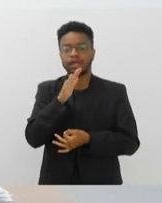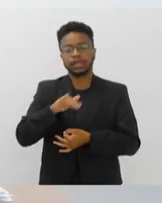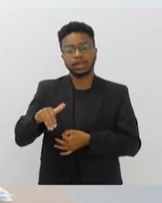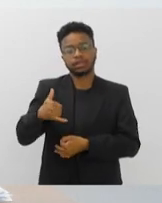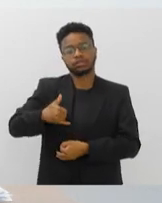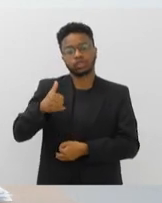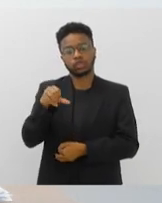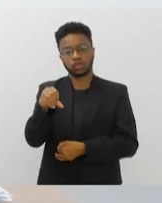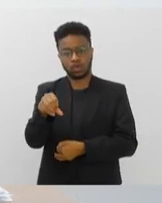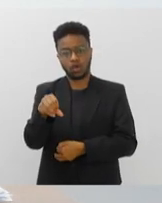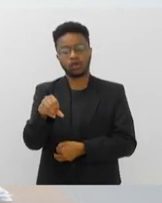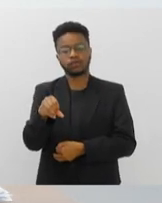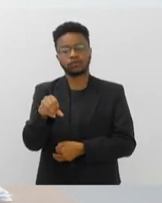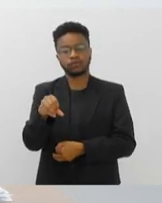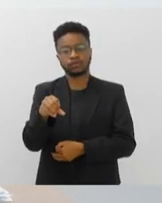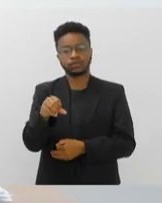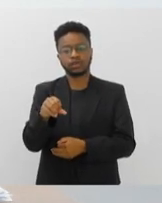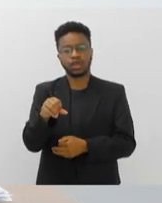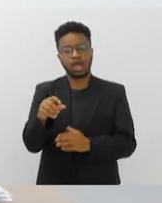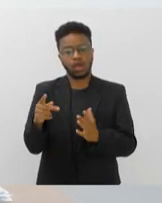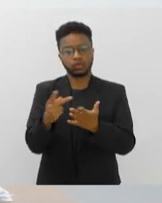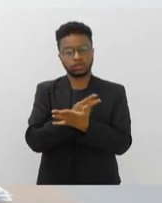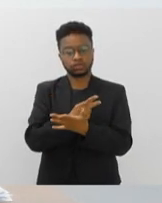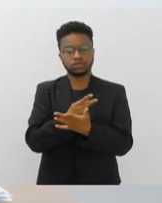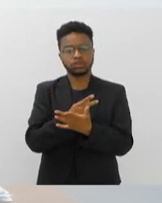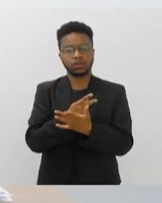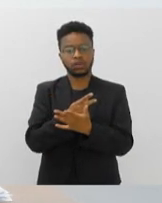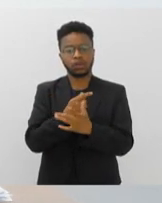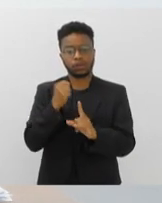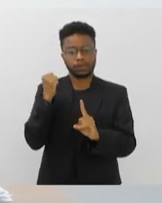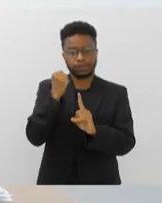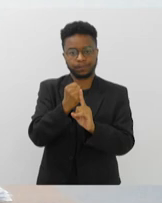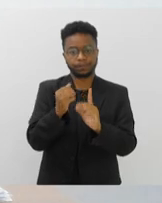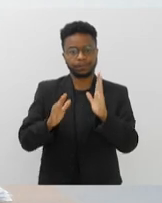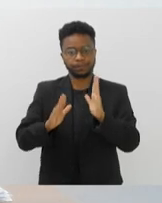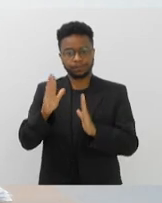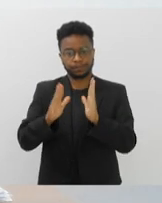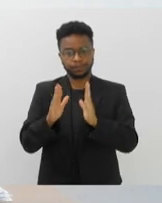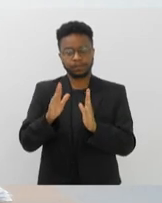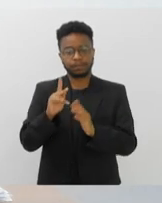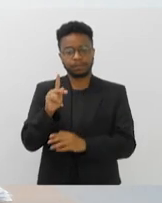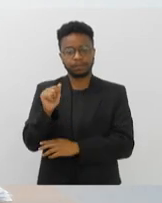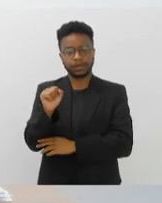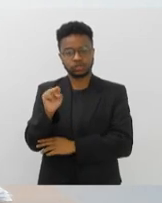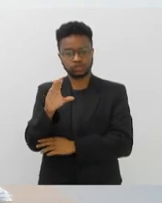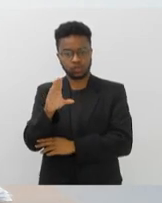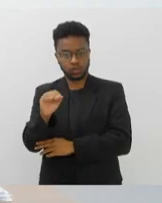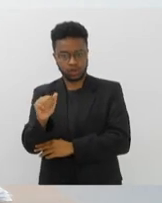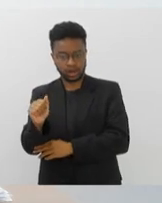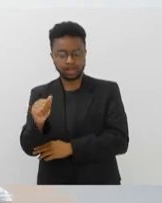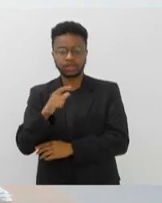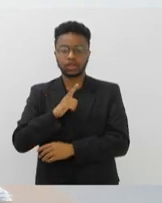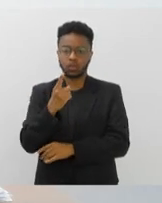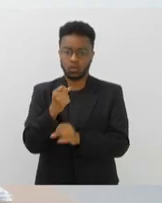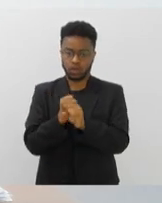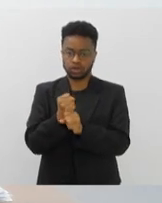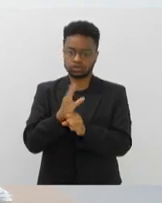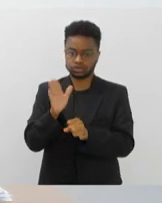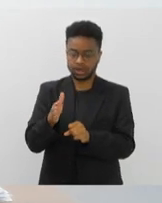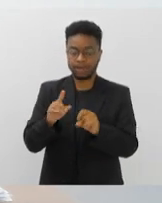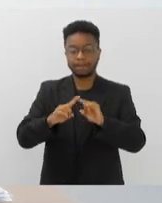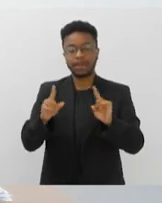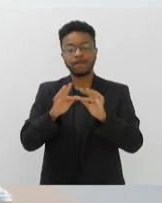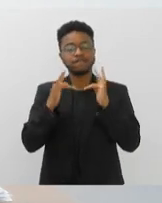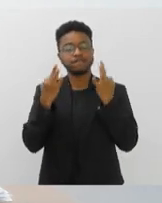eh vítima de homicídio eh durante a Páscoa Já faz mais de um ano isso e que a família não tava